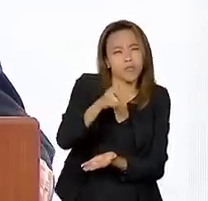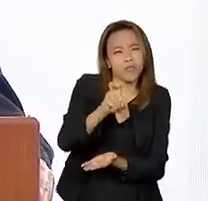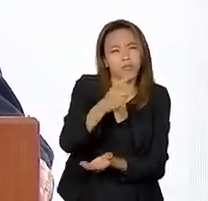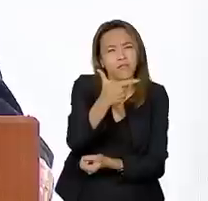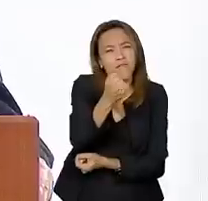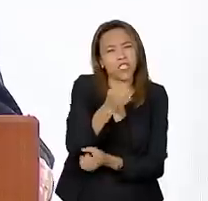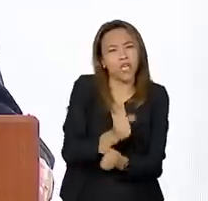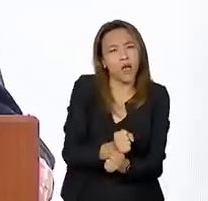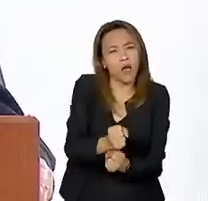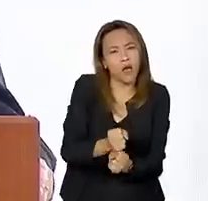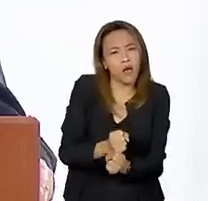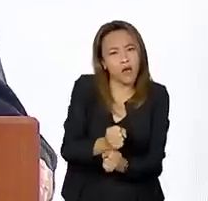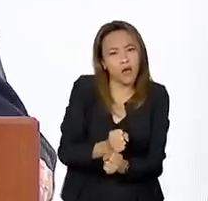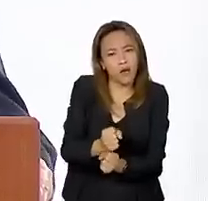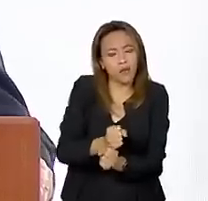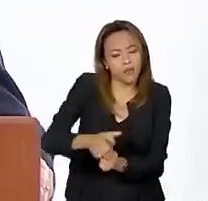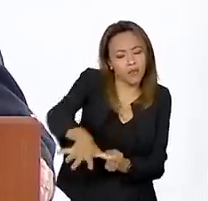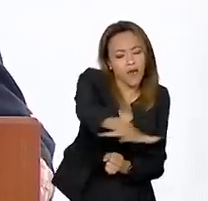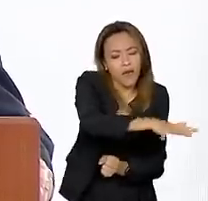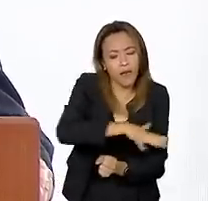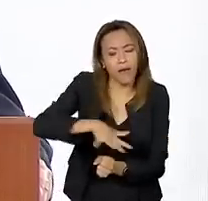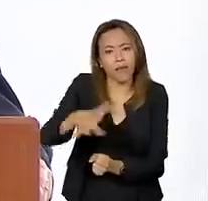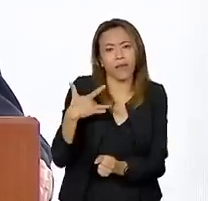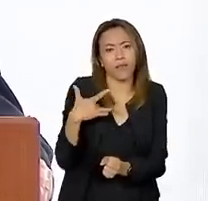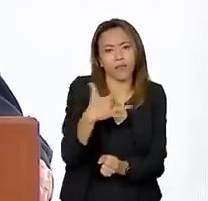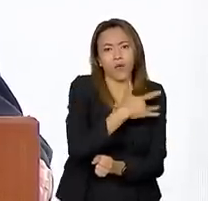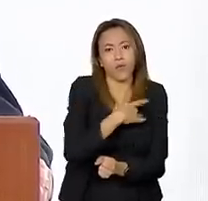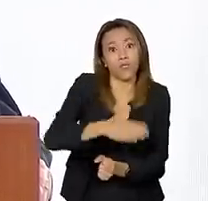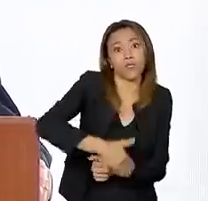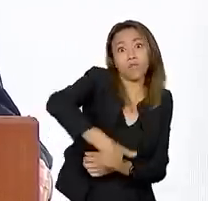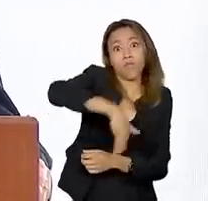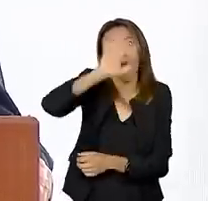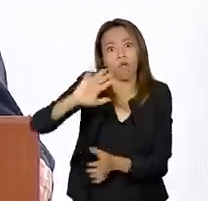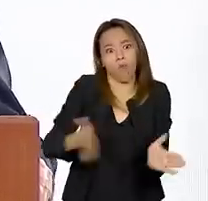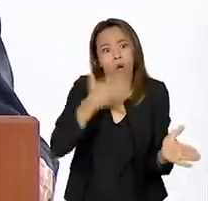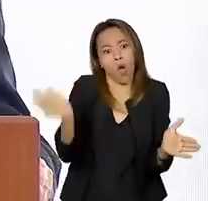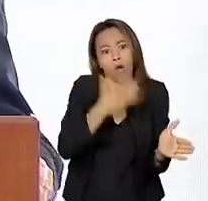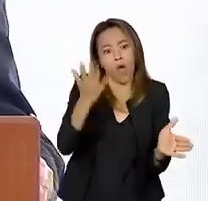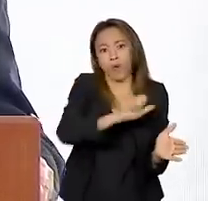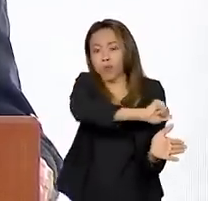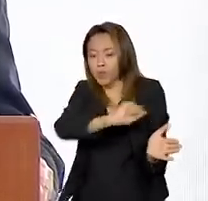anos os recursos de P&D na área de saúde deveriam superar de petróleo e gás. E nós não